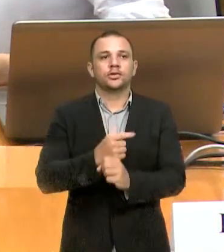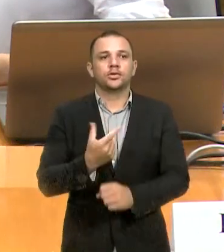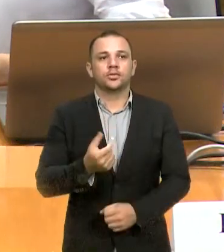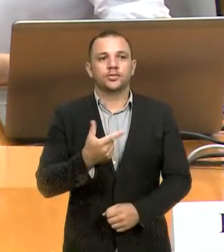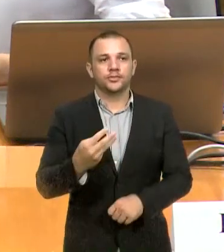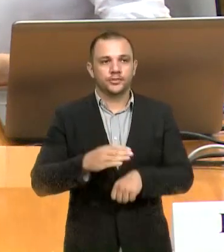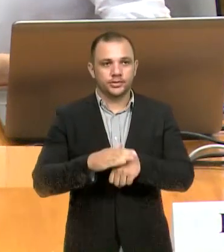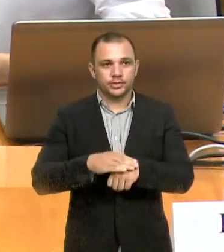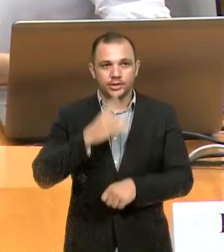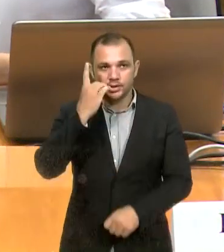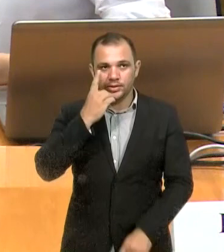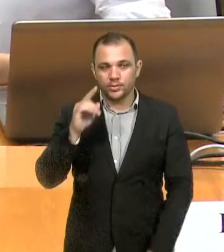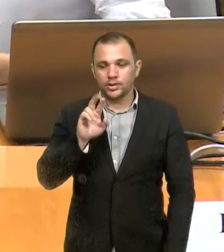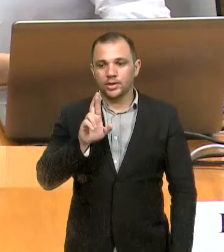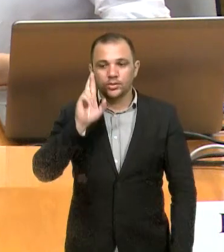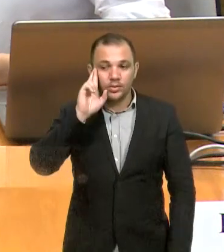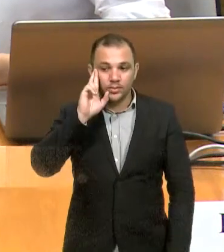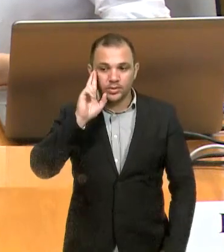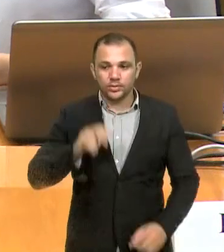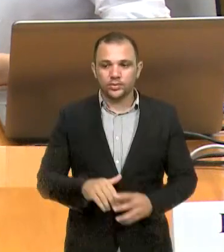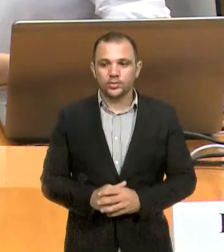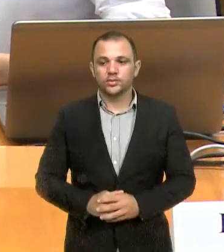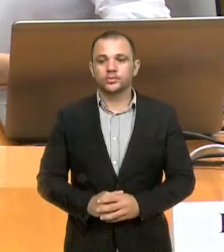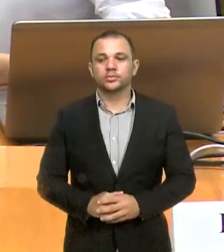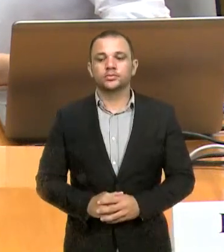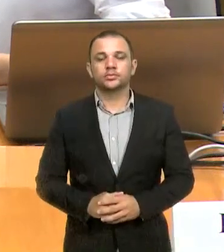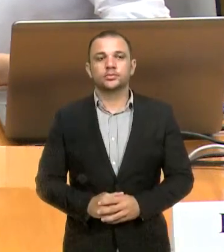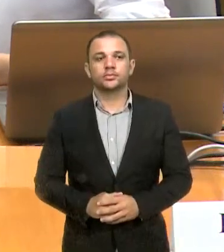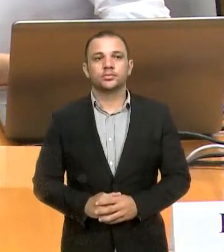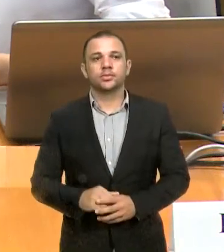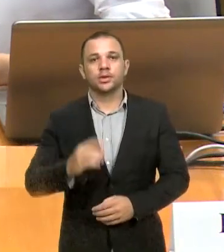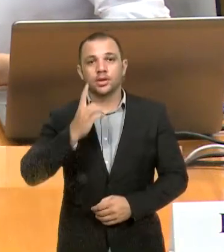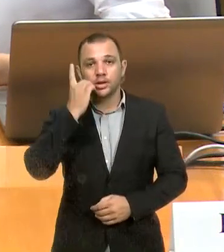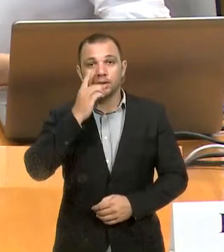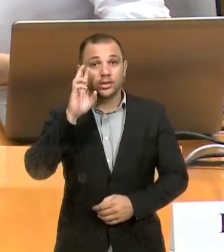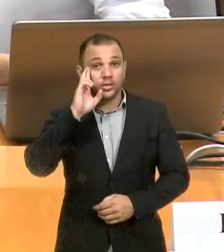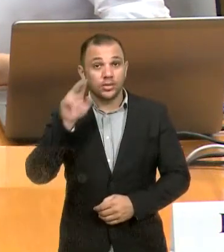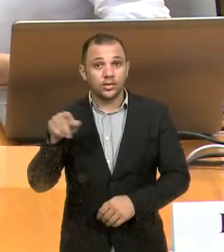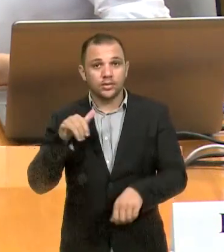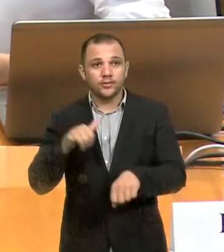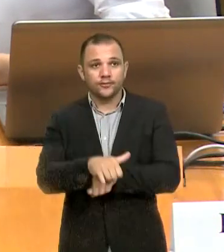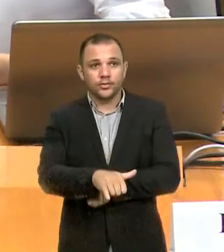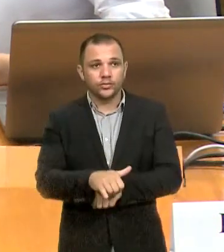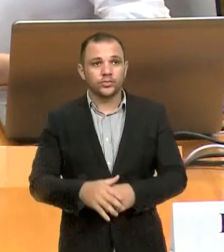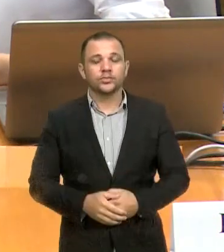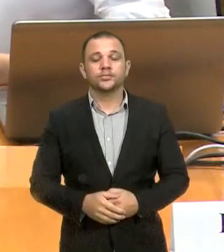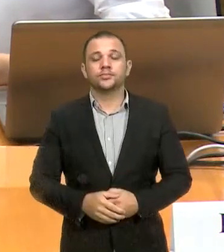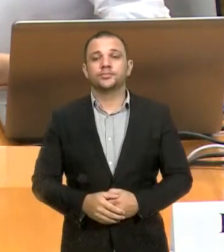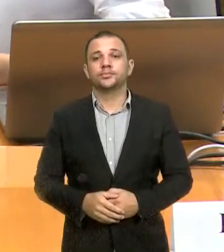do deputado Roberto Costa. O deputado Roberto Costa está ausente.